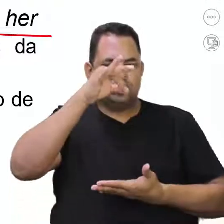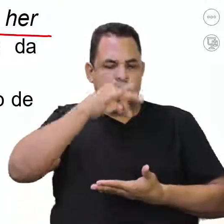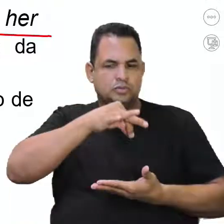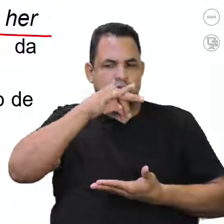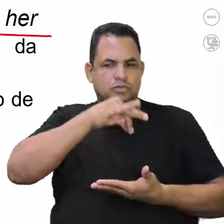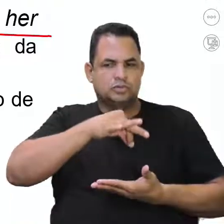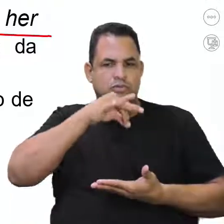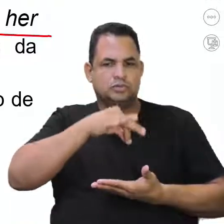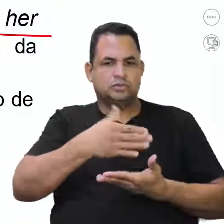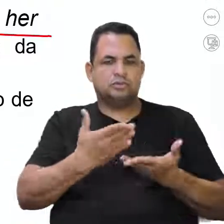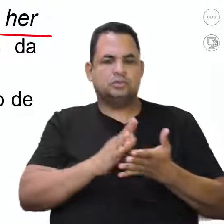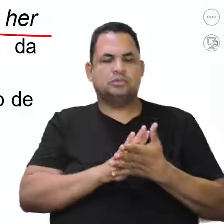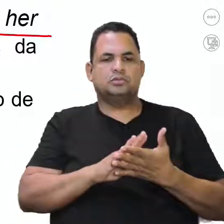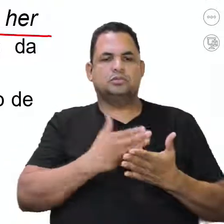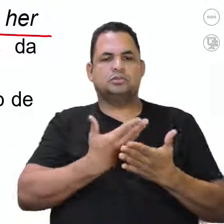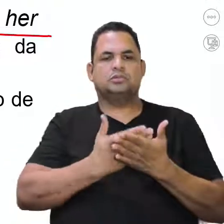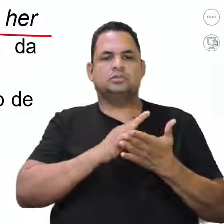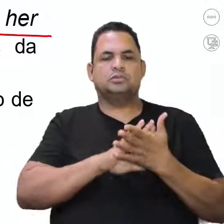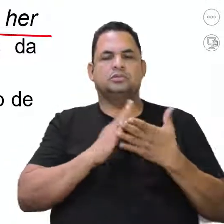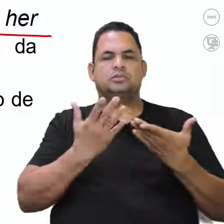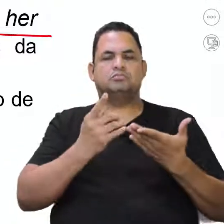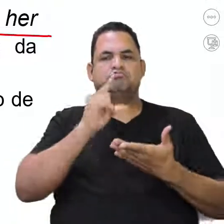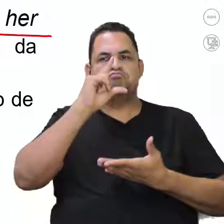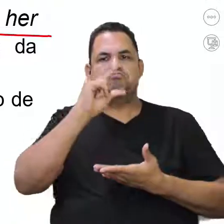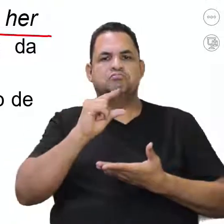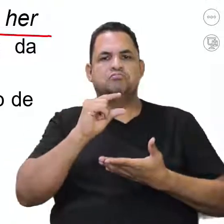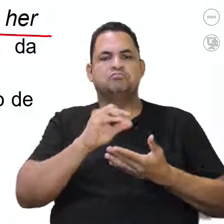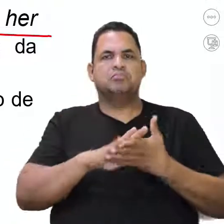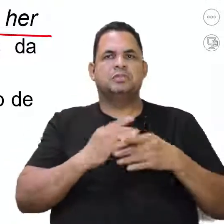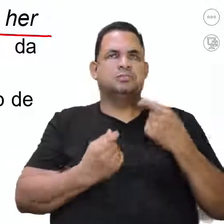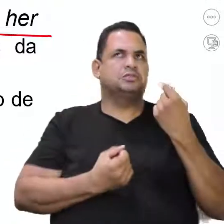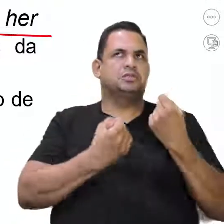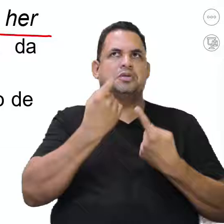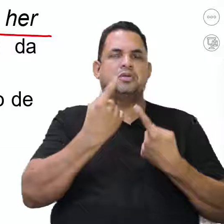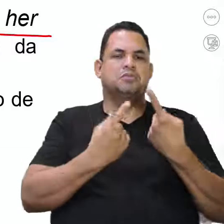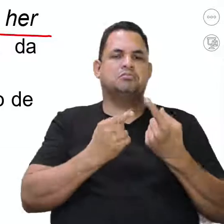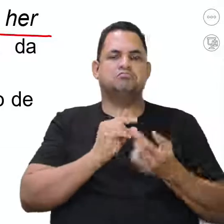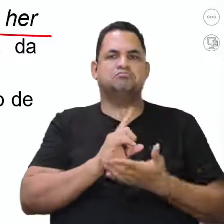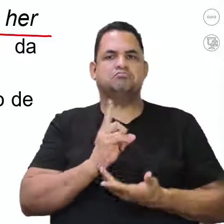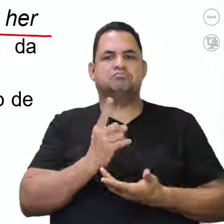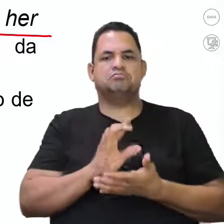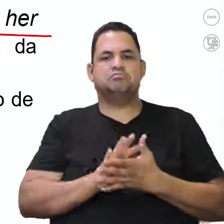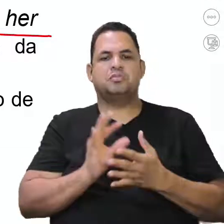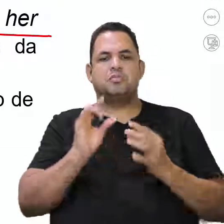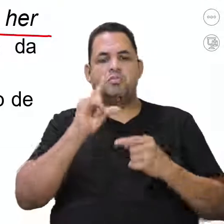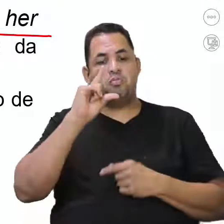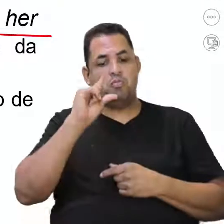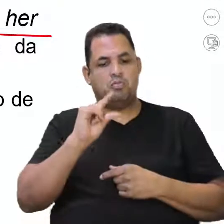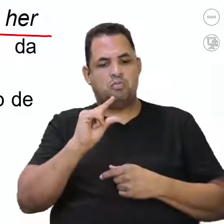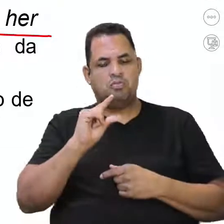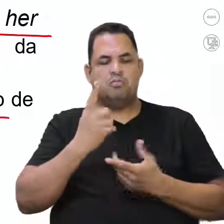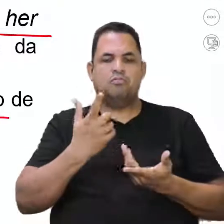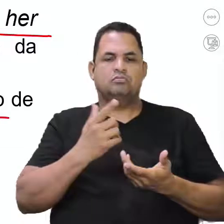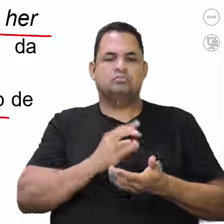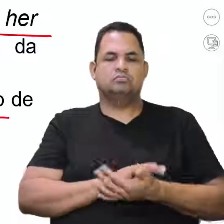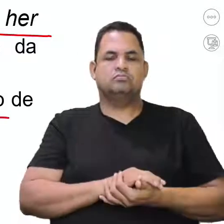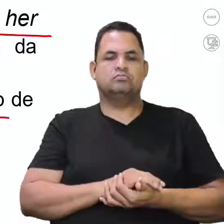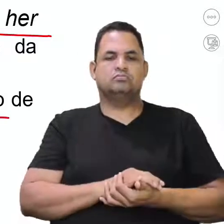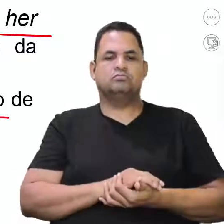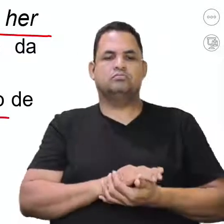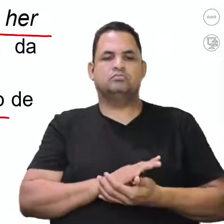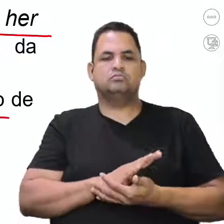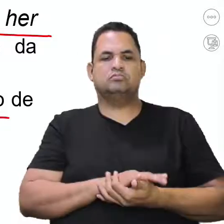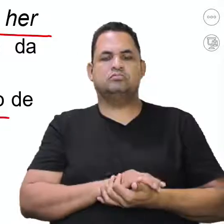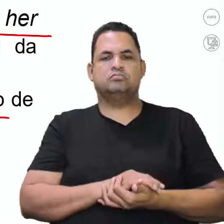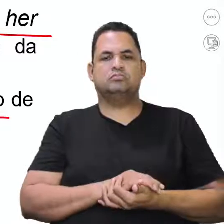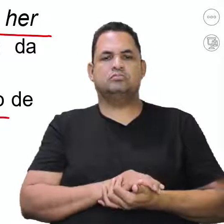a tradução aqui vai ser um pouco, já não vai ser mais algum. Não é algum chá, vai ser um pouco